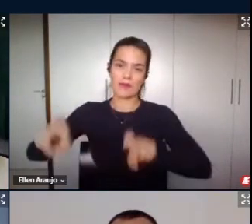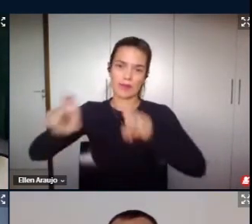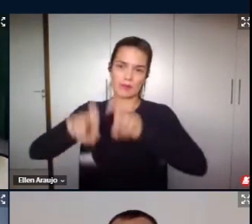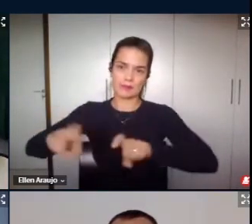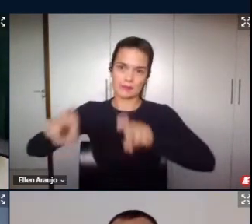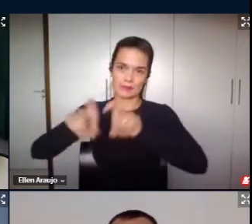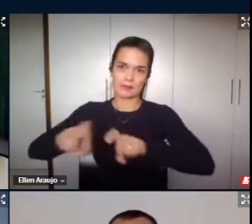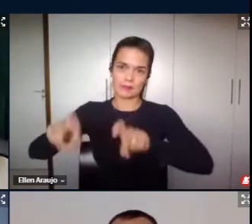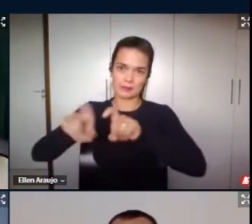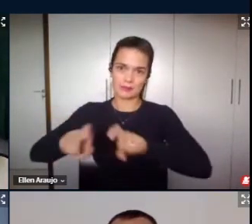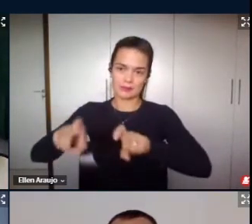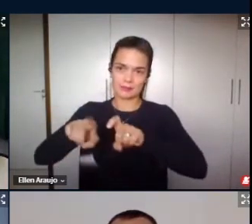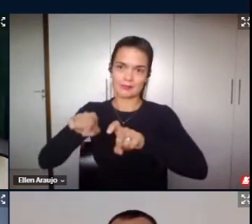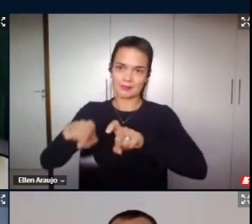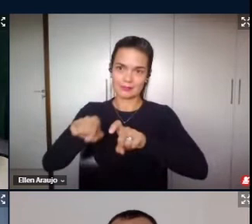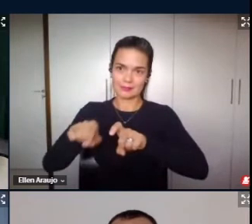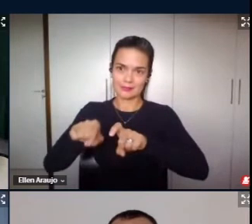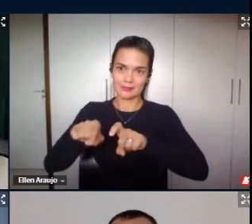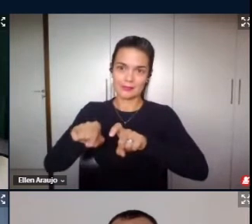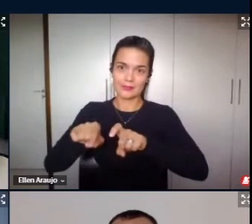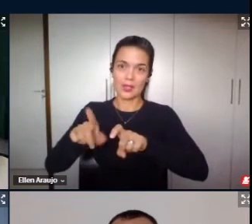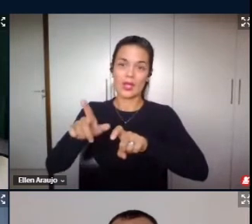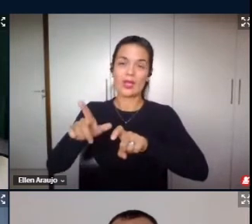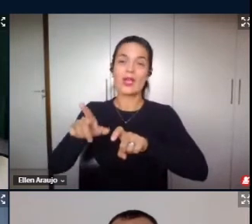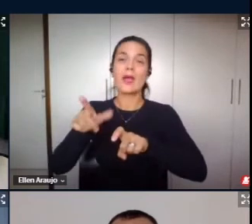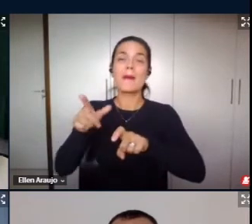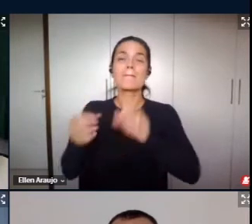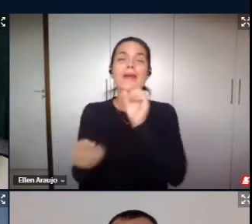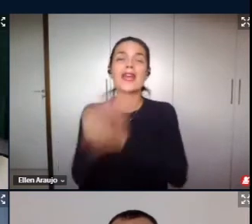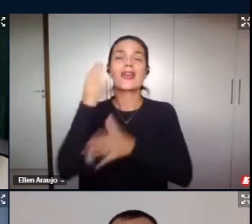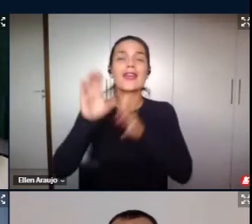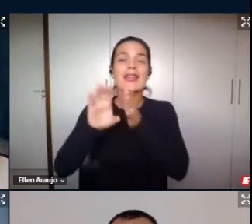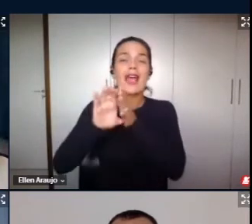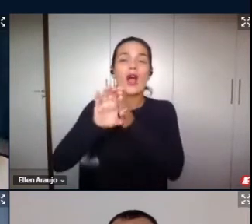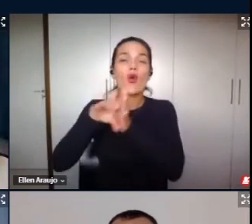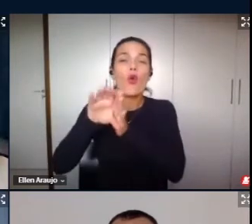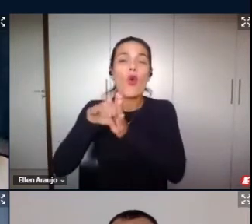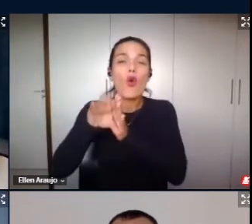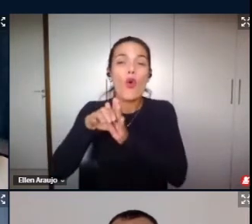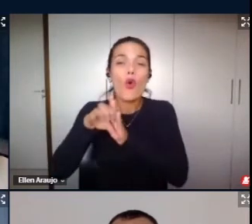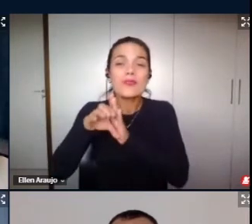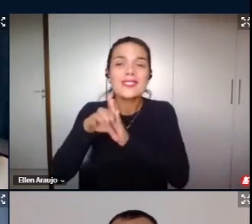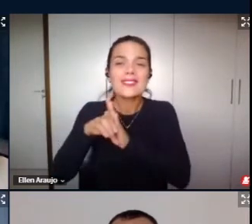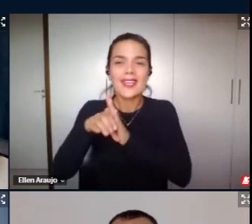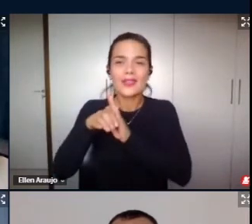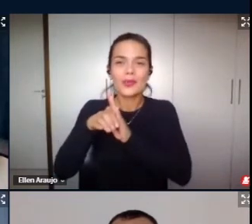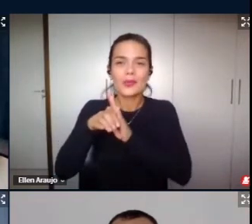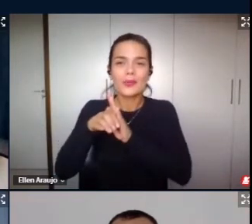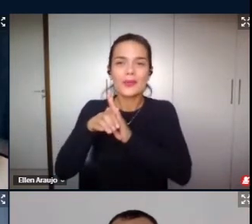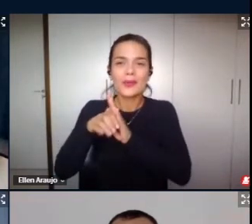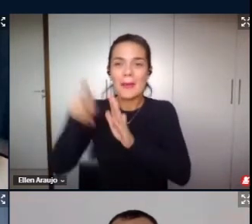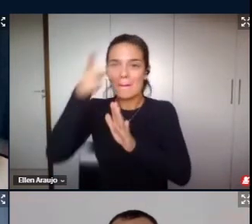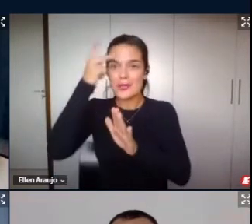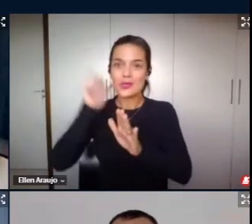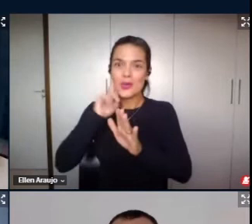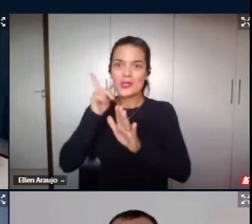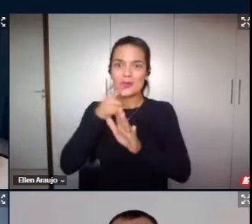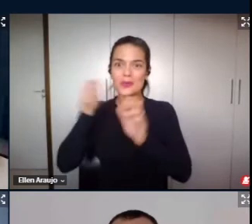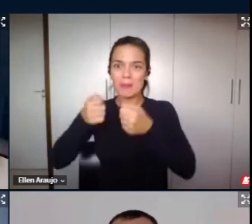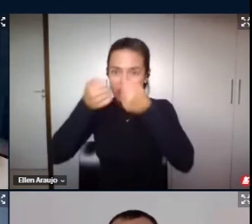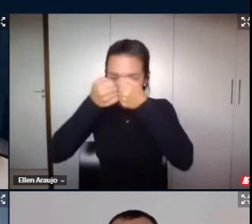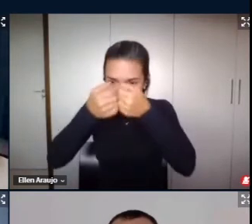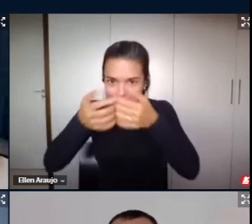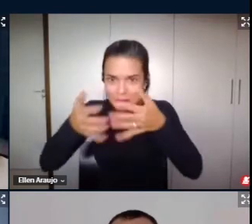outro código linguístico conceitos que abrem as portas do mundo virtual para os surdos que buscam